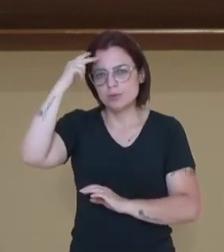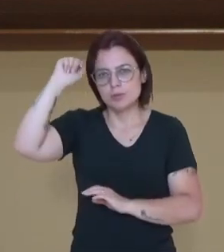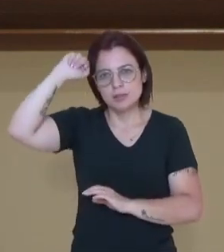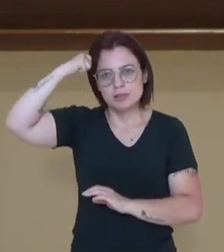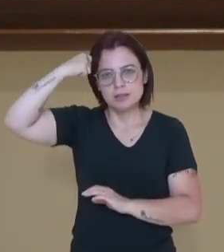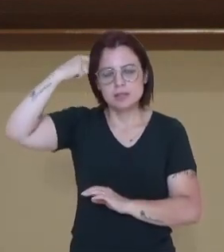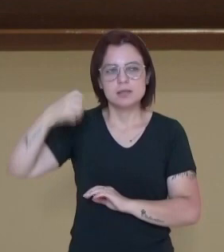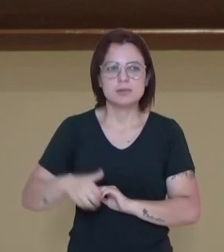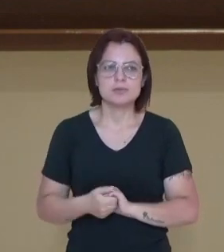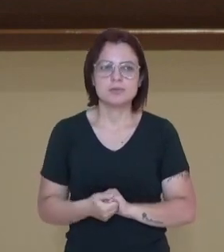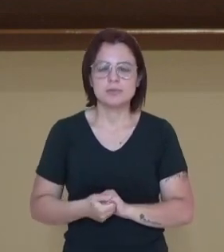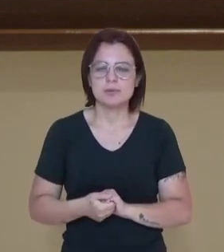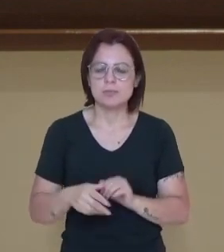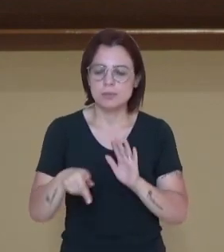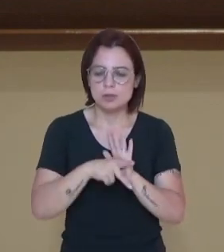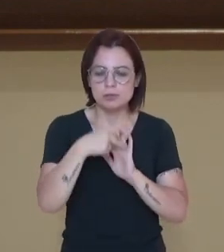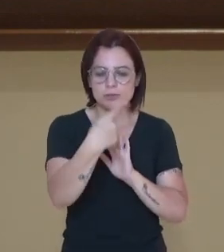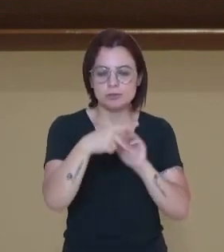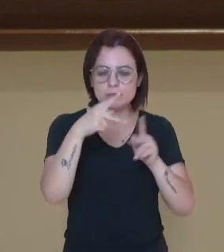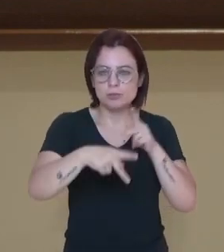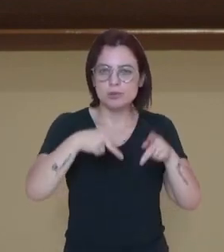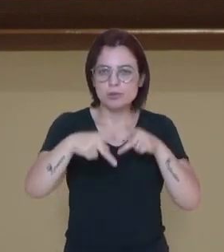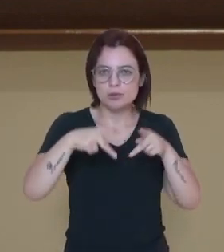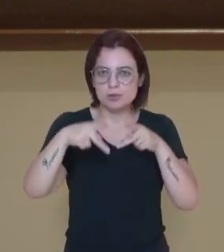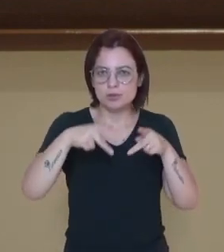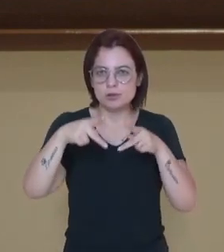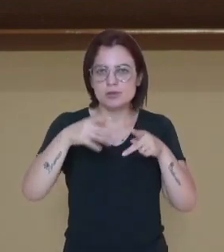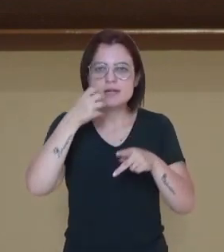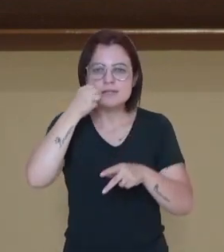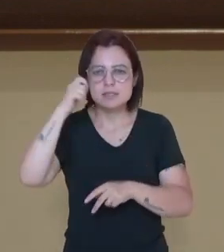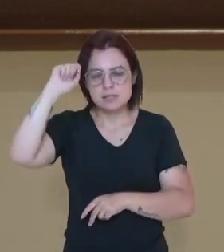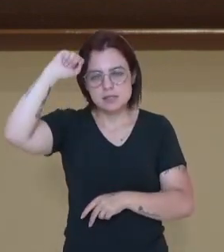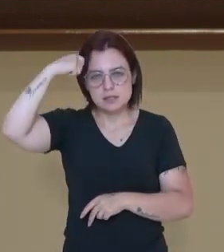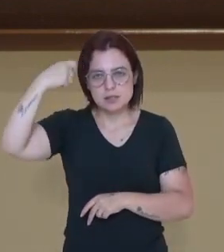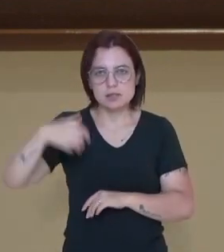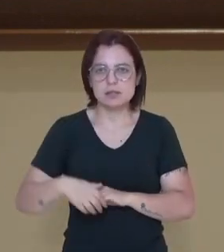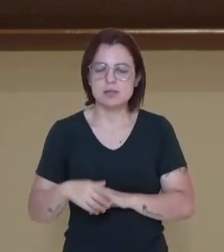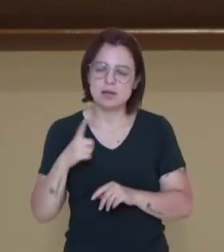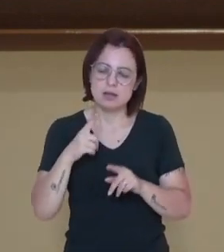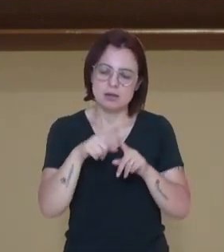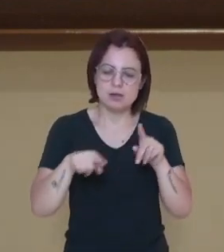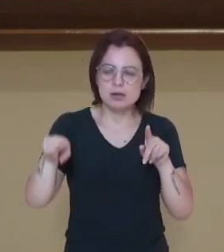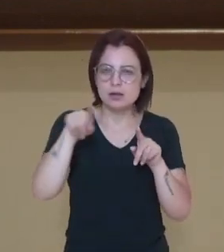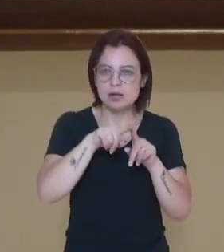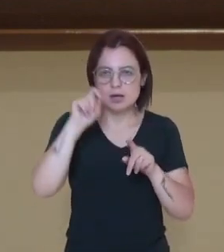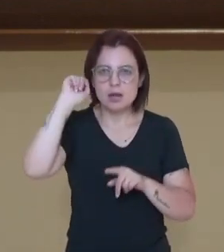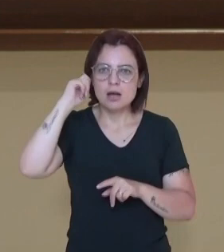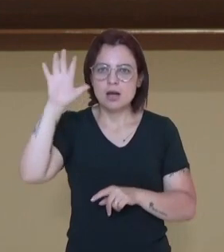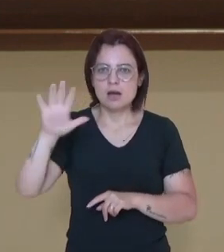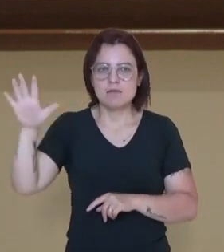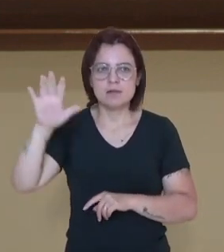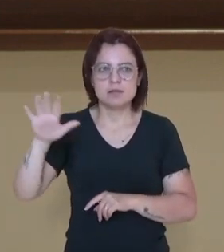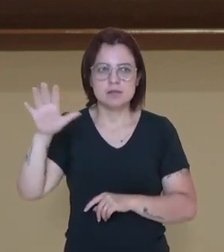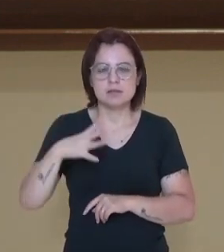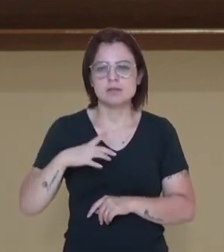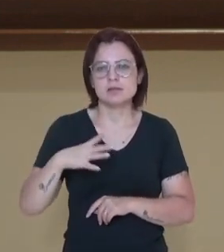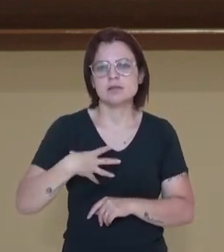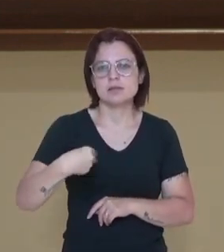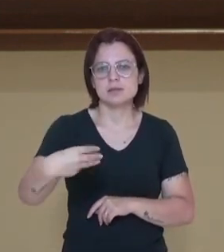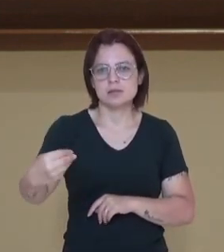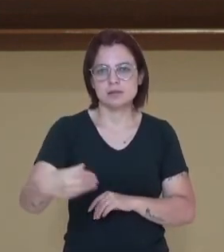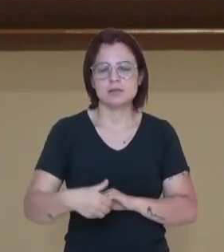da cultura dos povos, das pessoas, dos povos de origem africana, mas de descendência